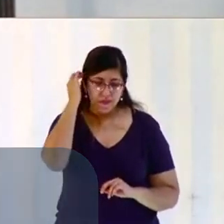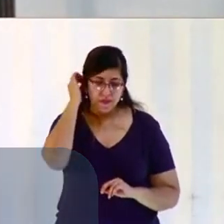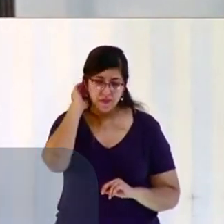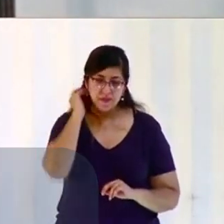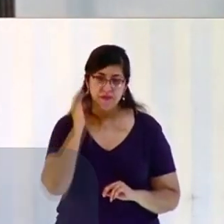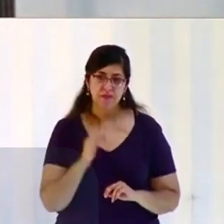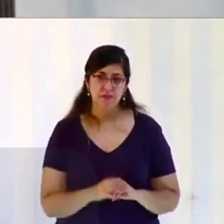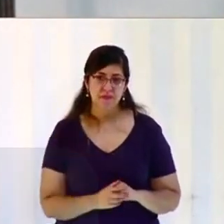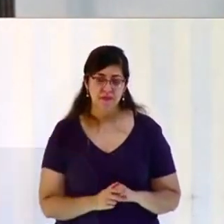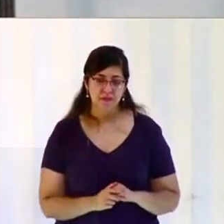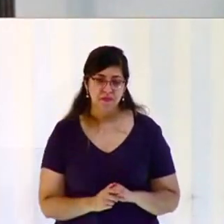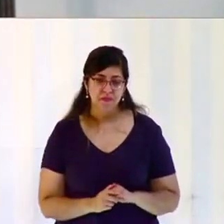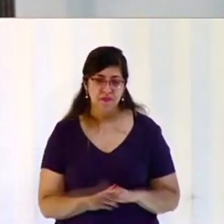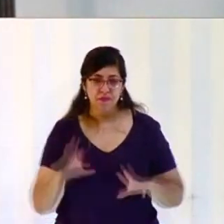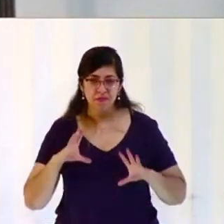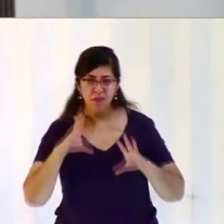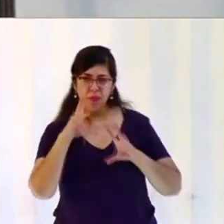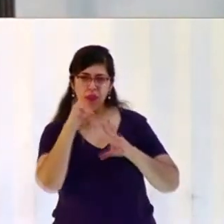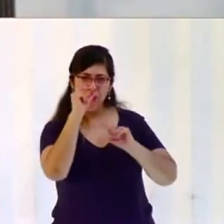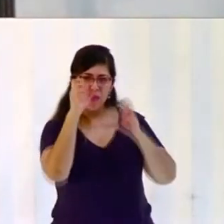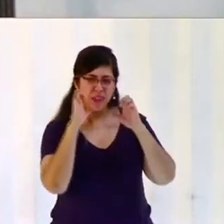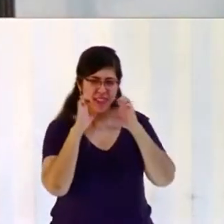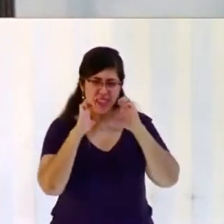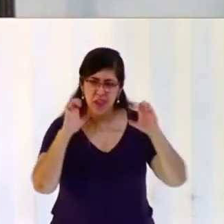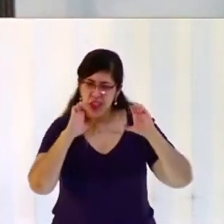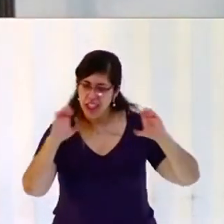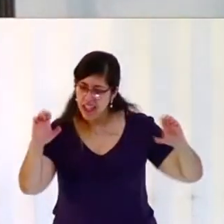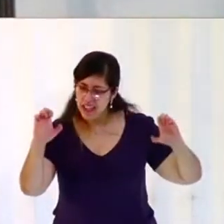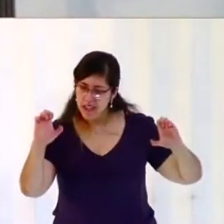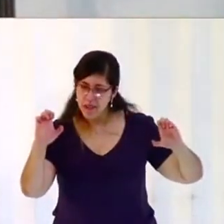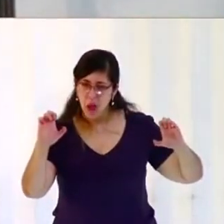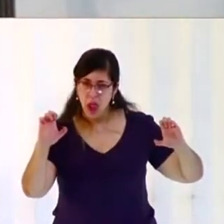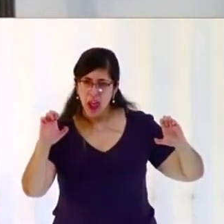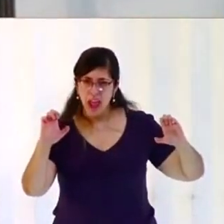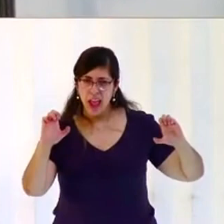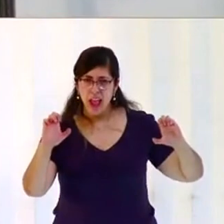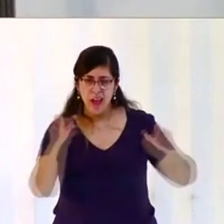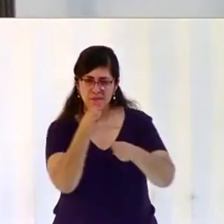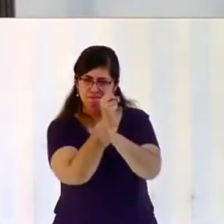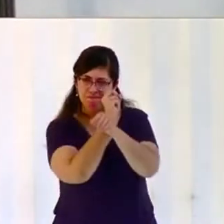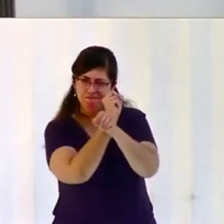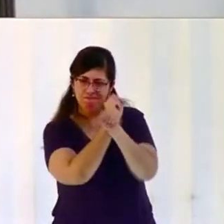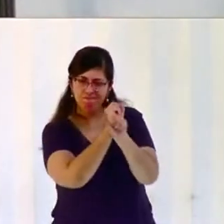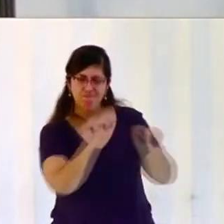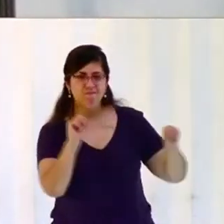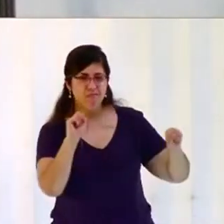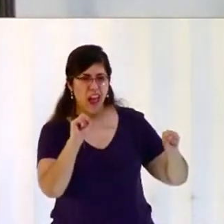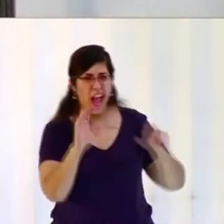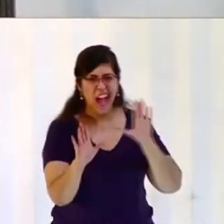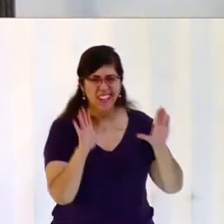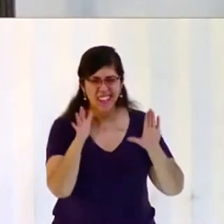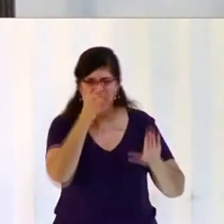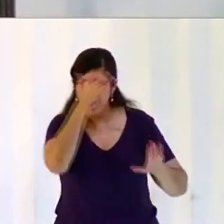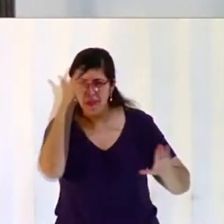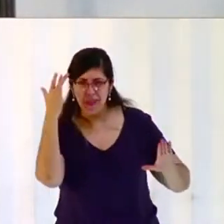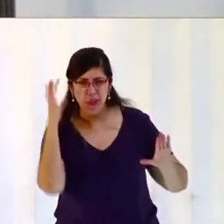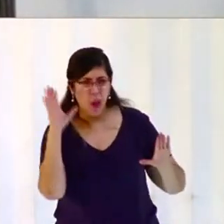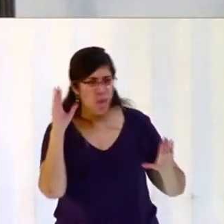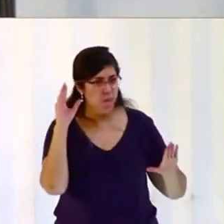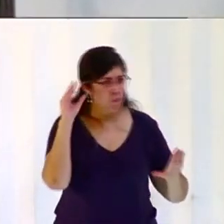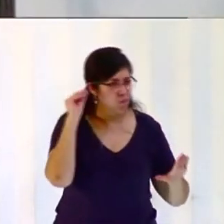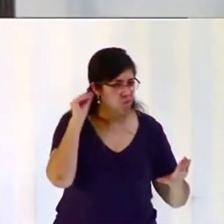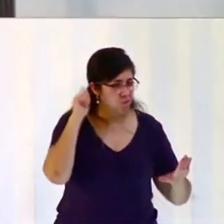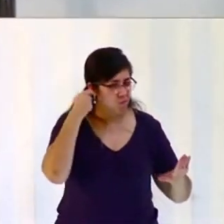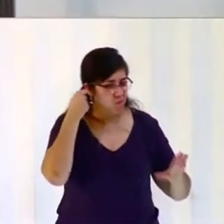decibéis físicos, essa força da pregação rompe até mesmo as mãos que fecham os ouvidos. Essa é a autoridade